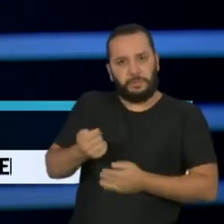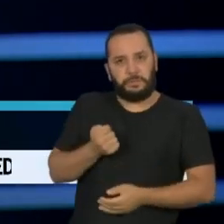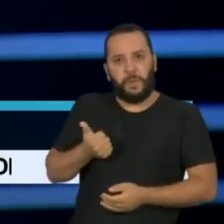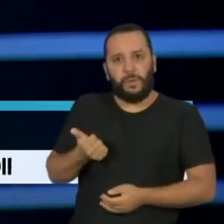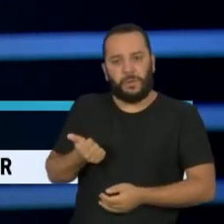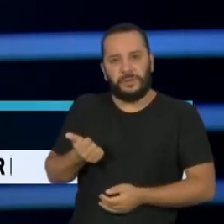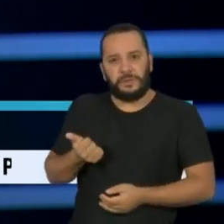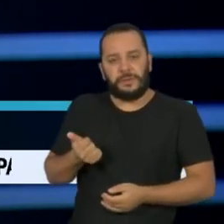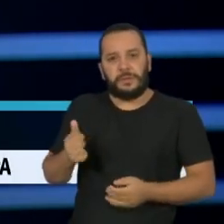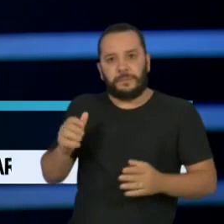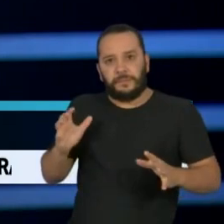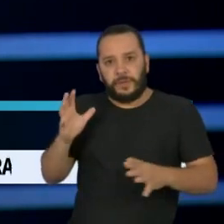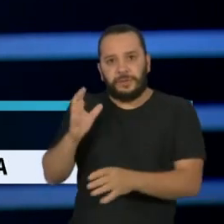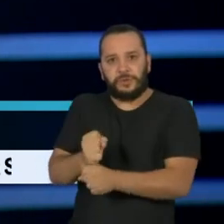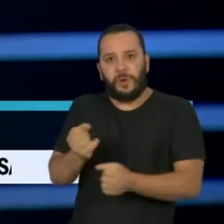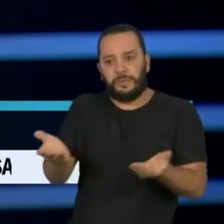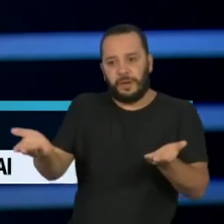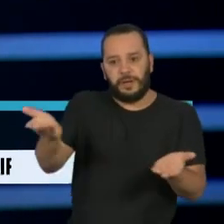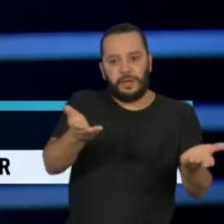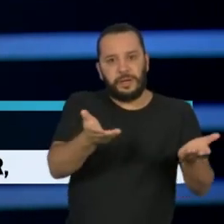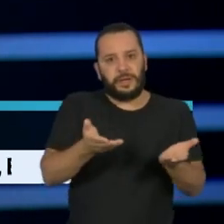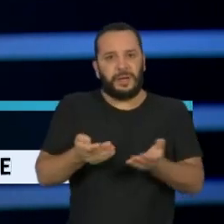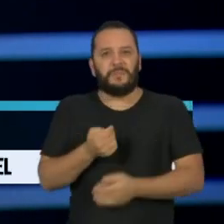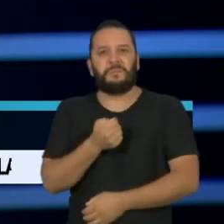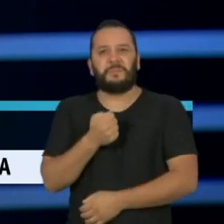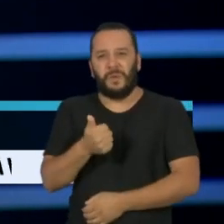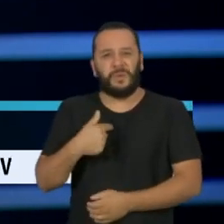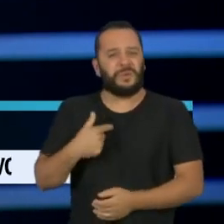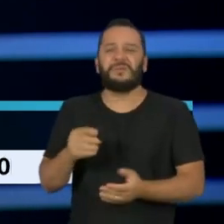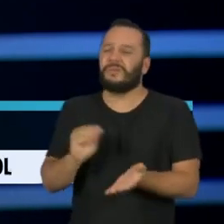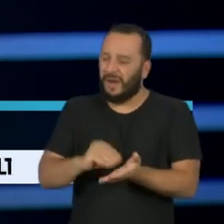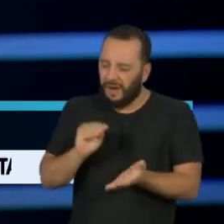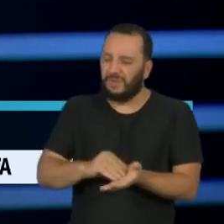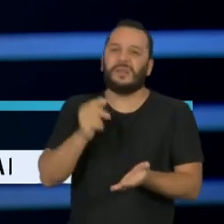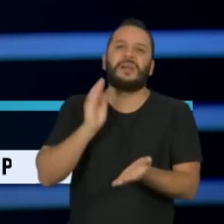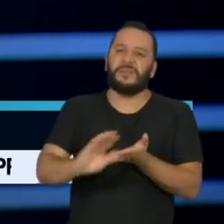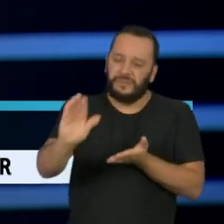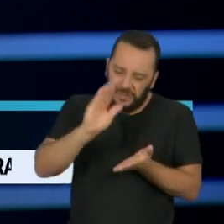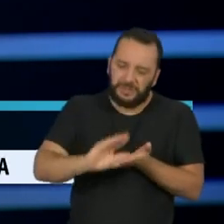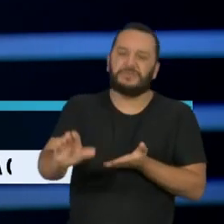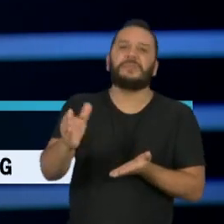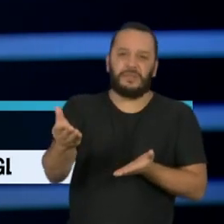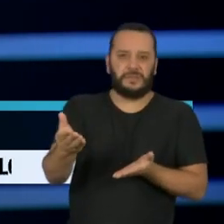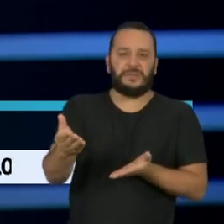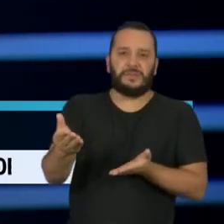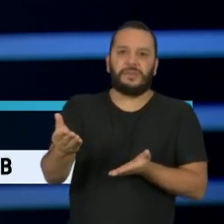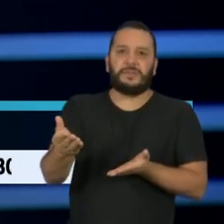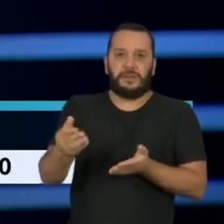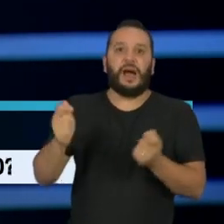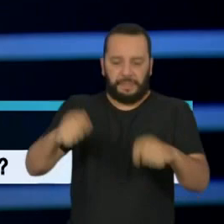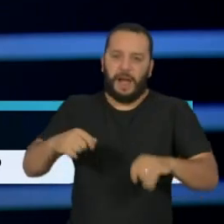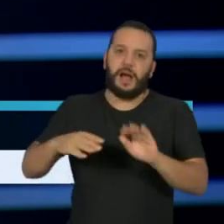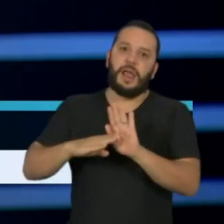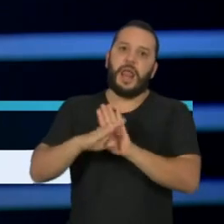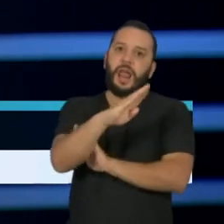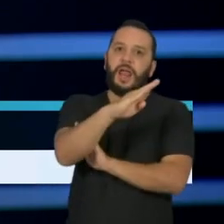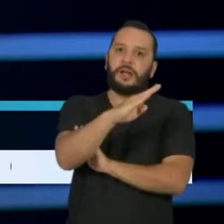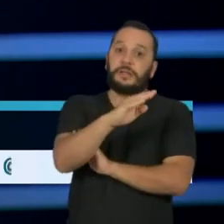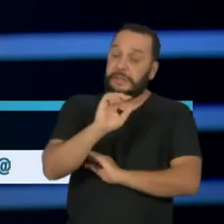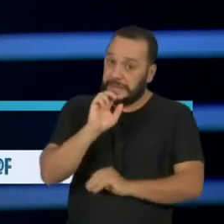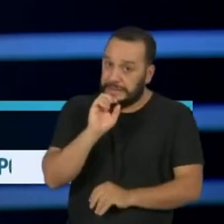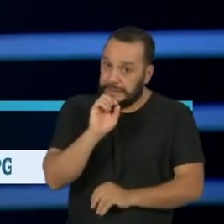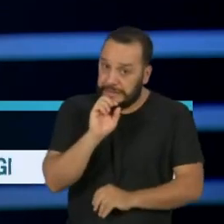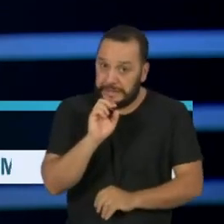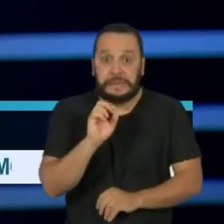um nível ridiculamente baixo. Sem investimento retomar, não tem como se retomar. Você poderia ter se tivesse